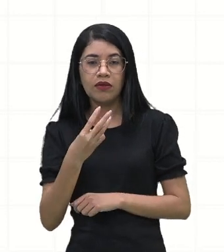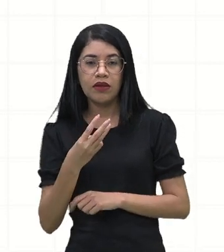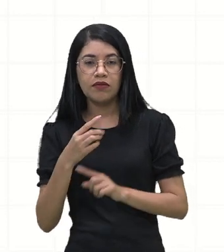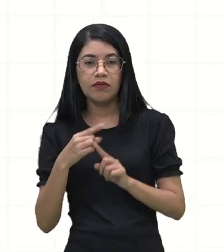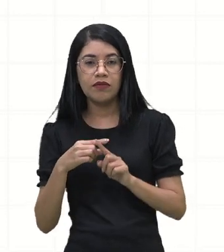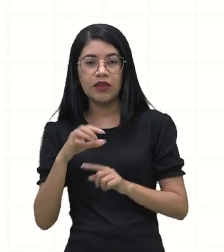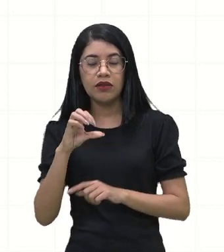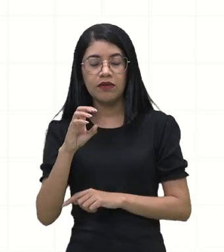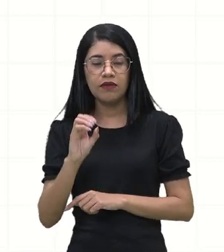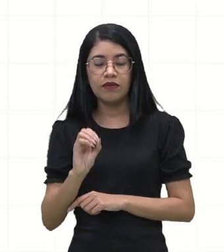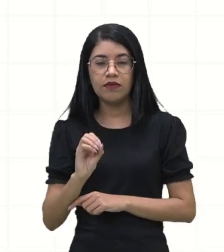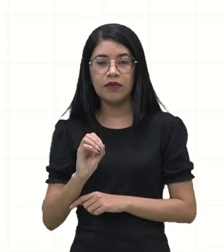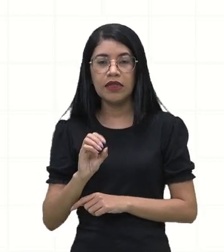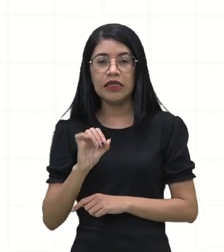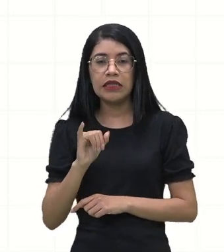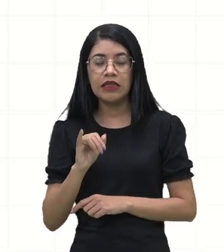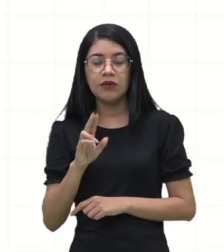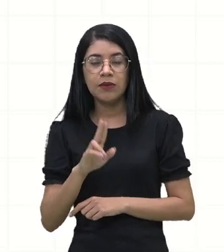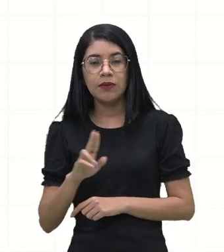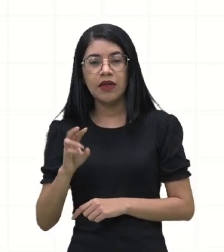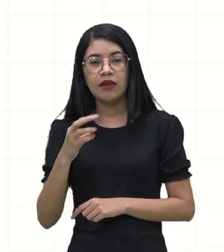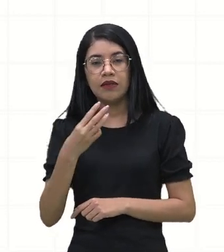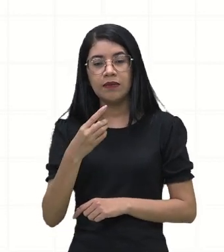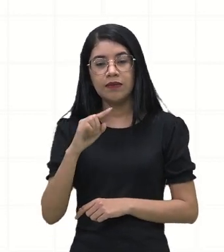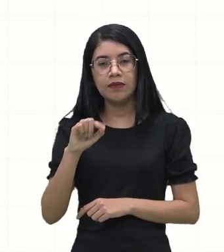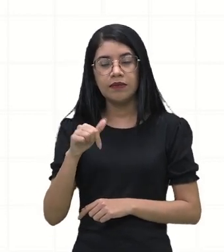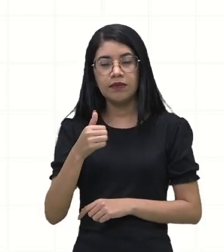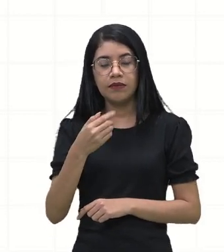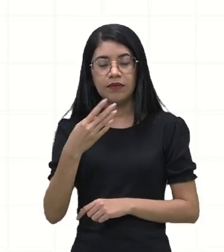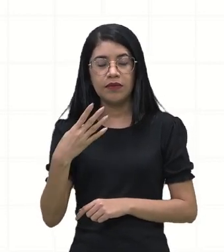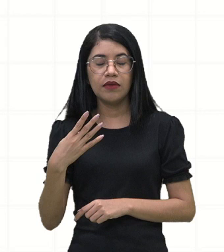colocar 3,14, já vai dar